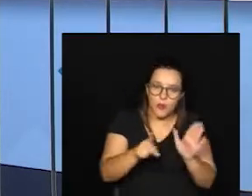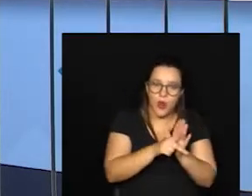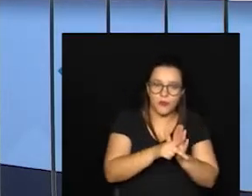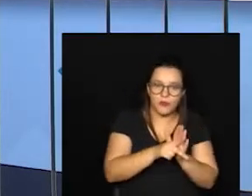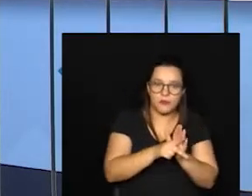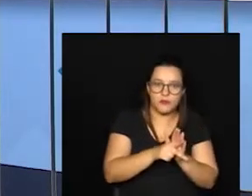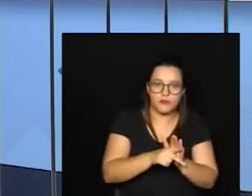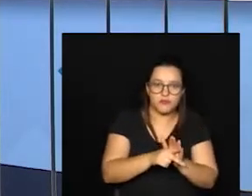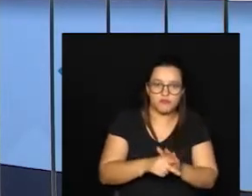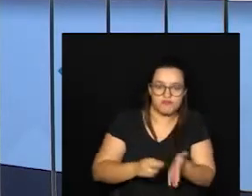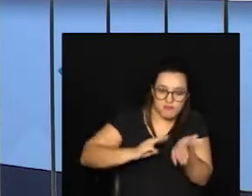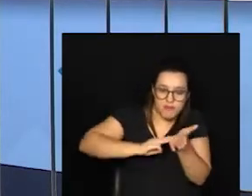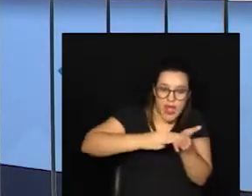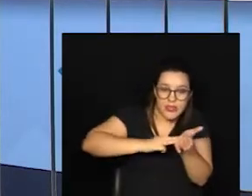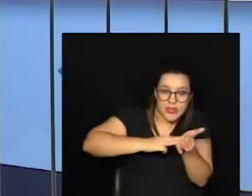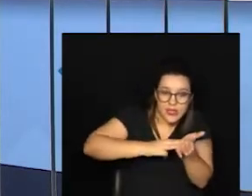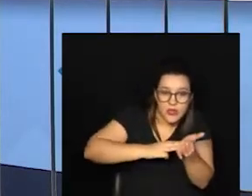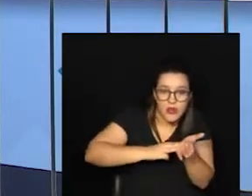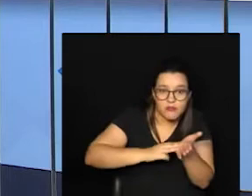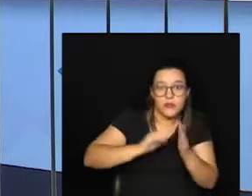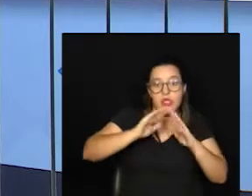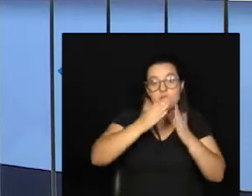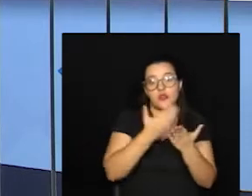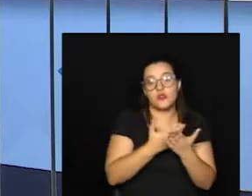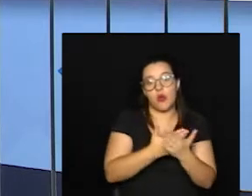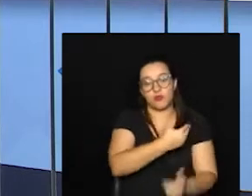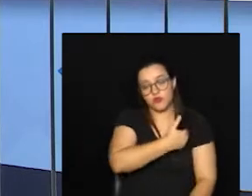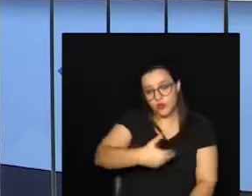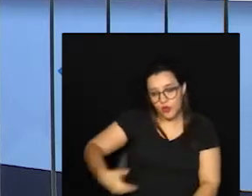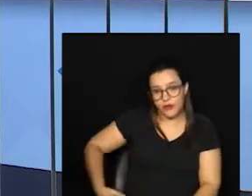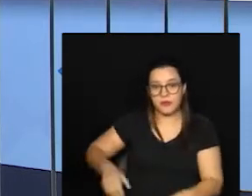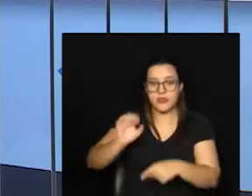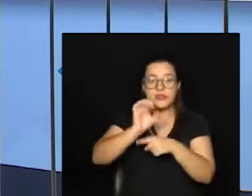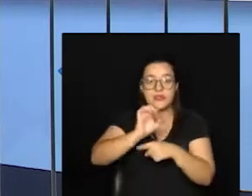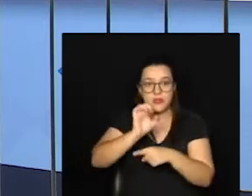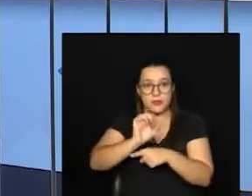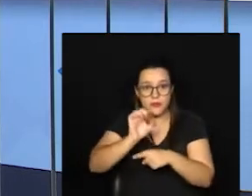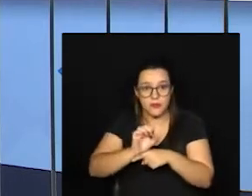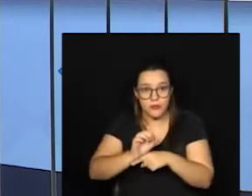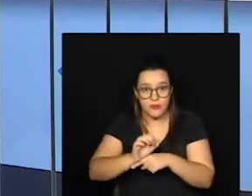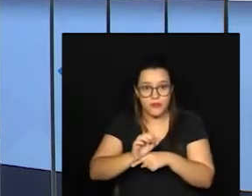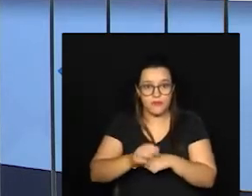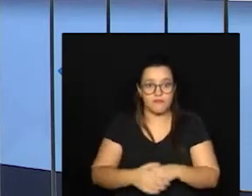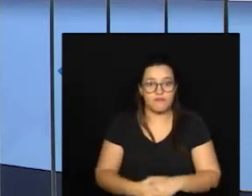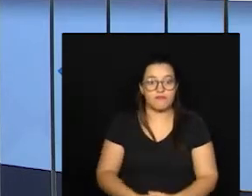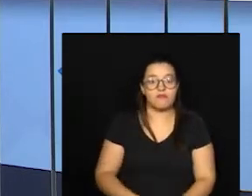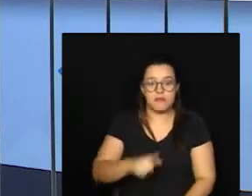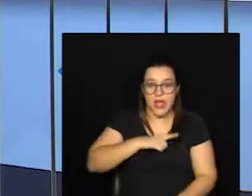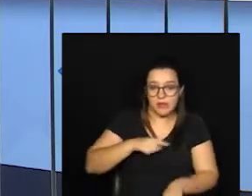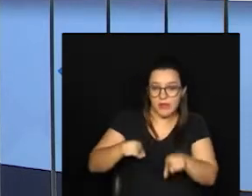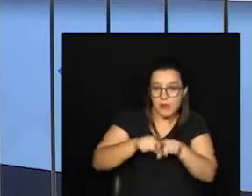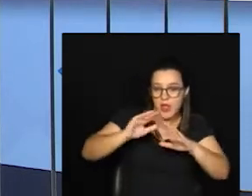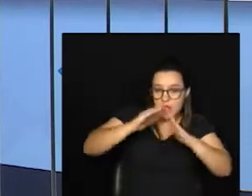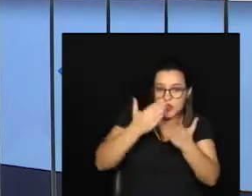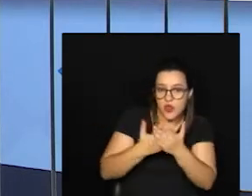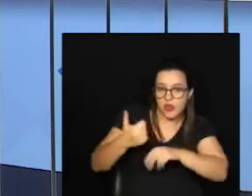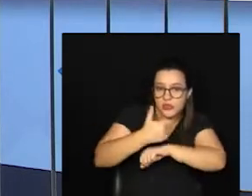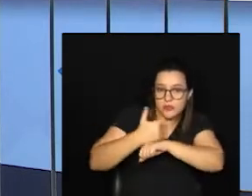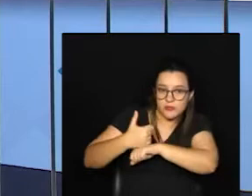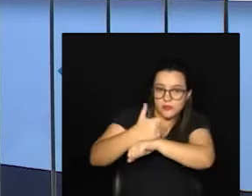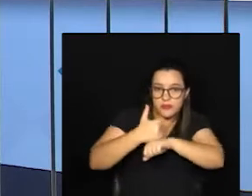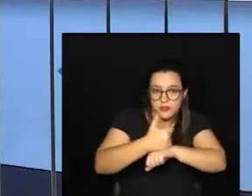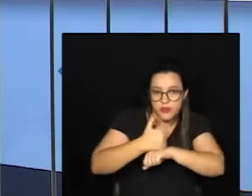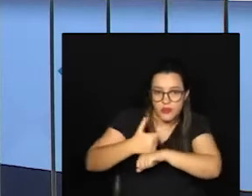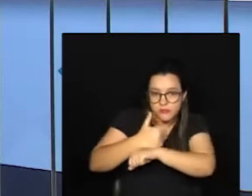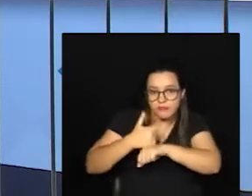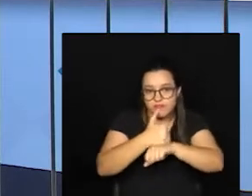mil matriculados nas escolas públicas estaduais e também nas escolas de ensino profissionalizante no Centro